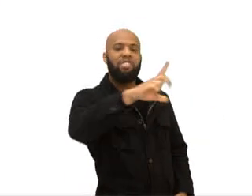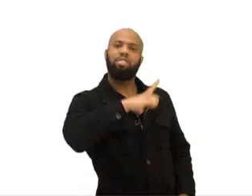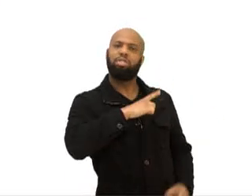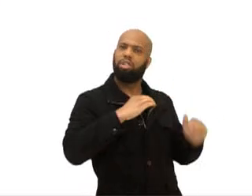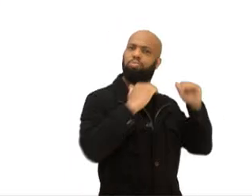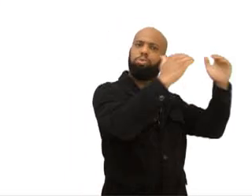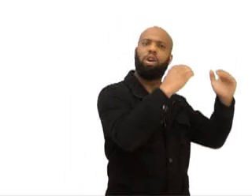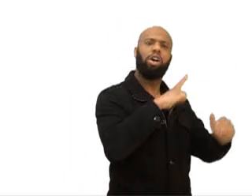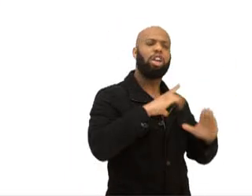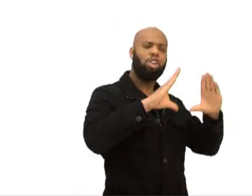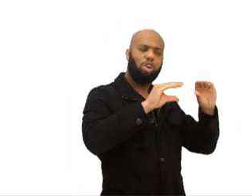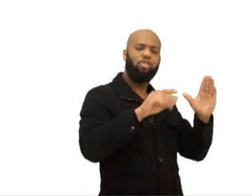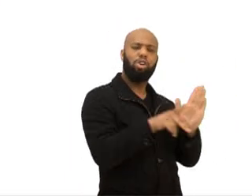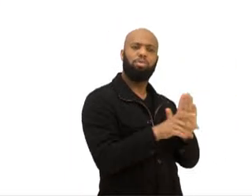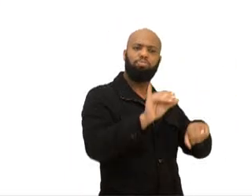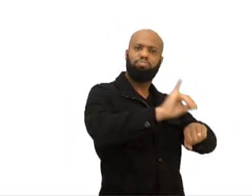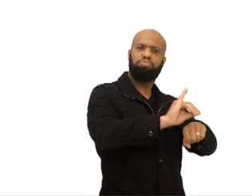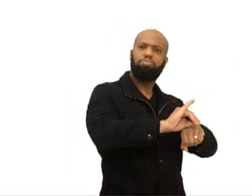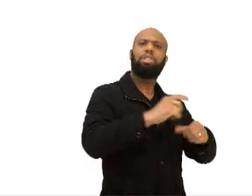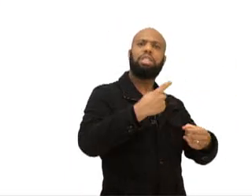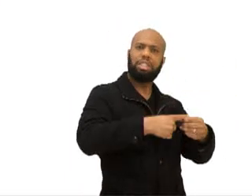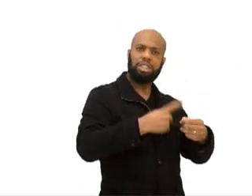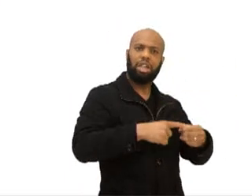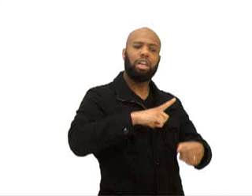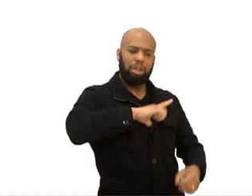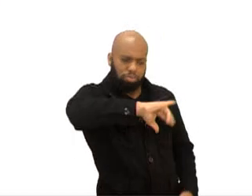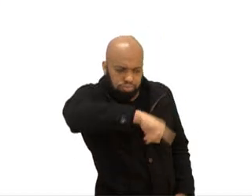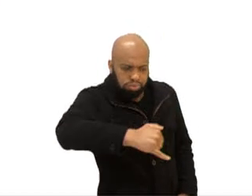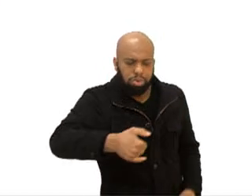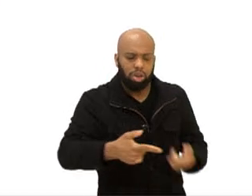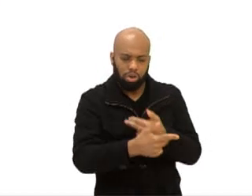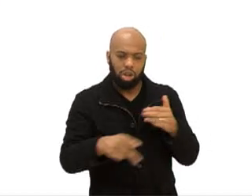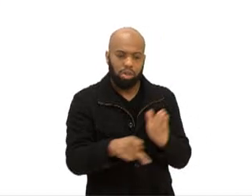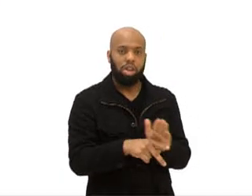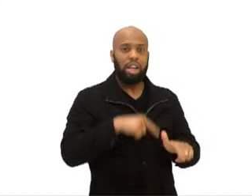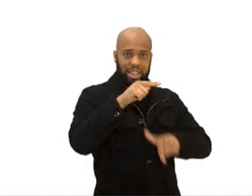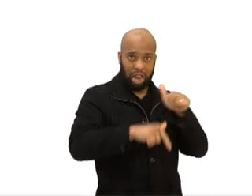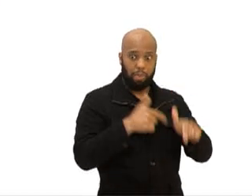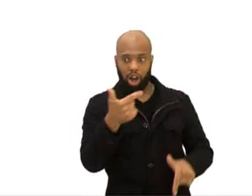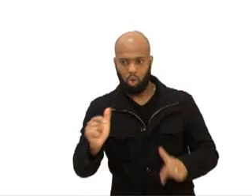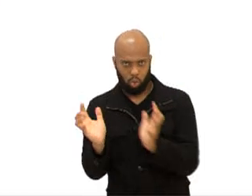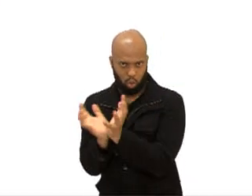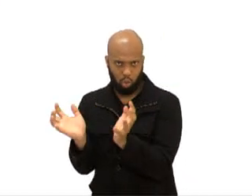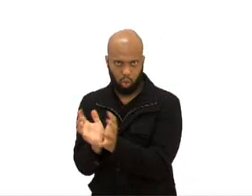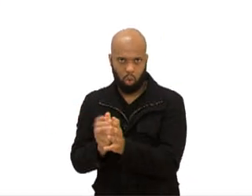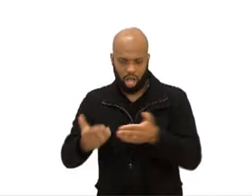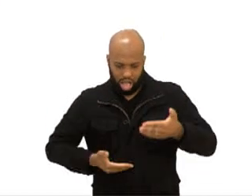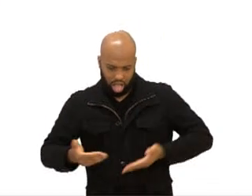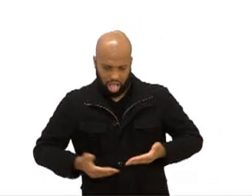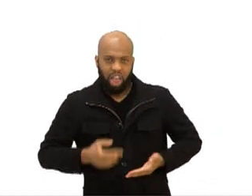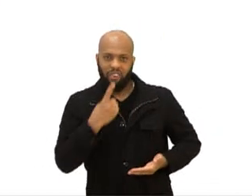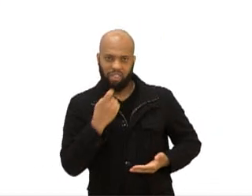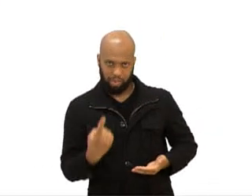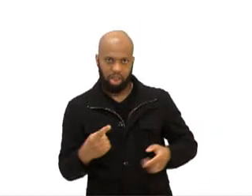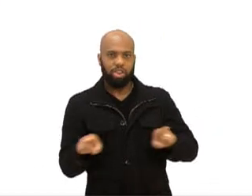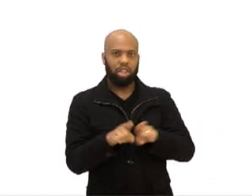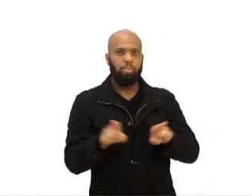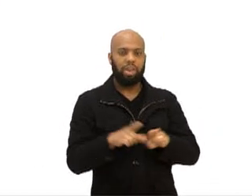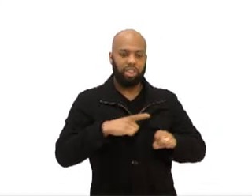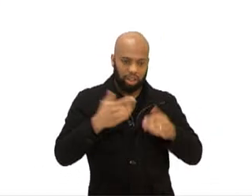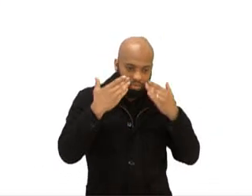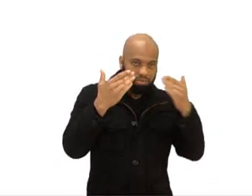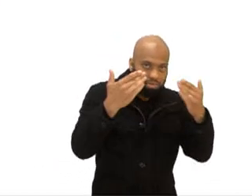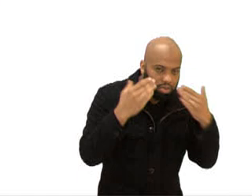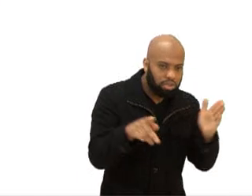do conforto da capital, aproveitando-se dos recursos gerados pelo trabalho vermelho e raramente dando as caras na linha de